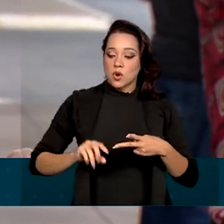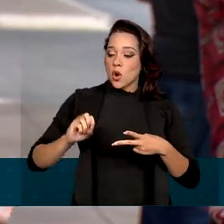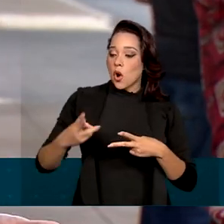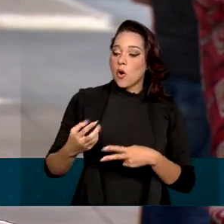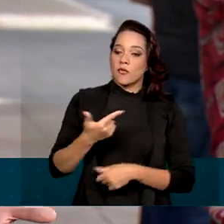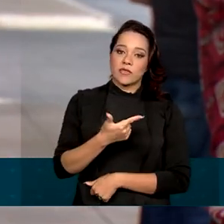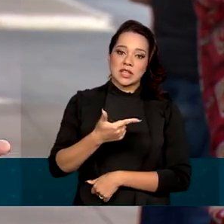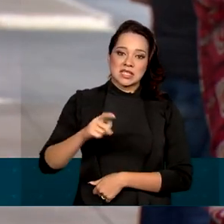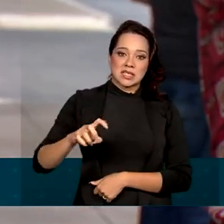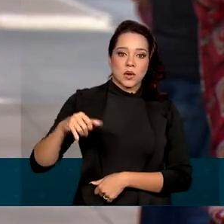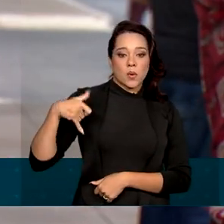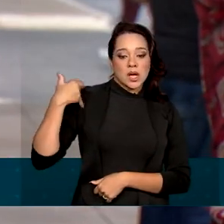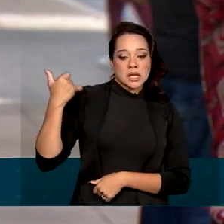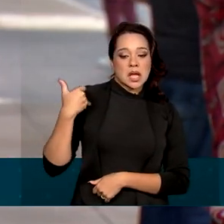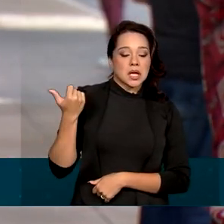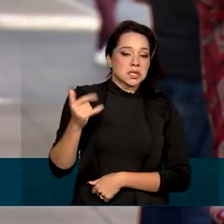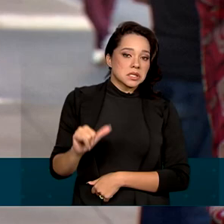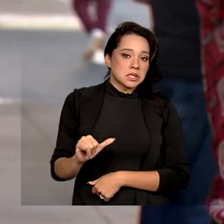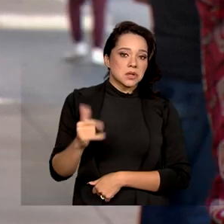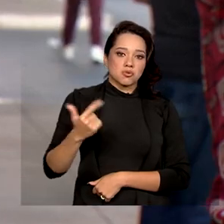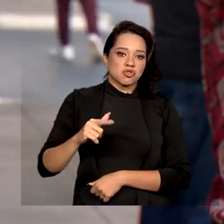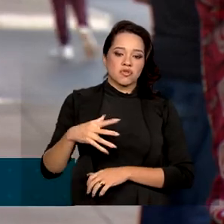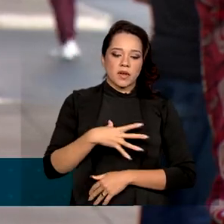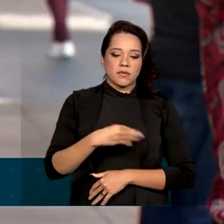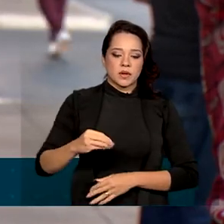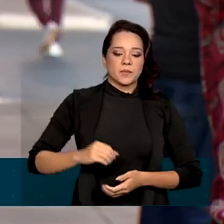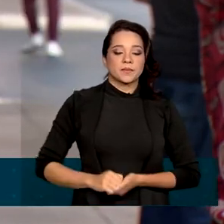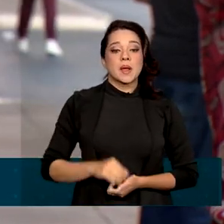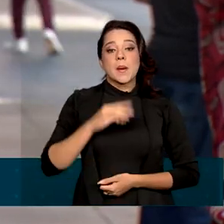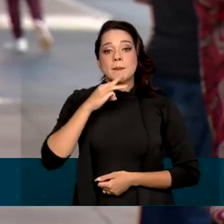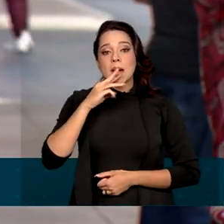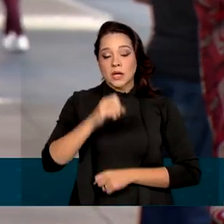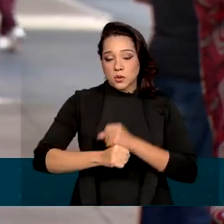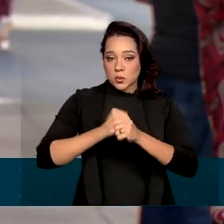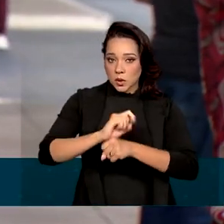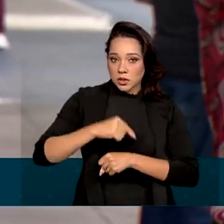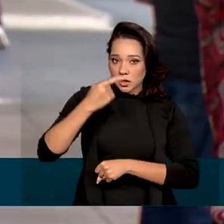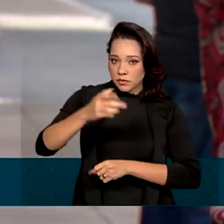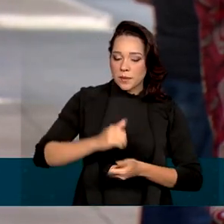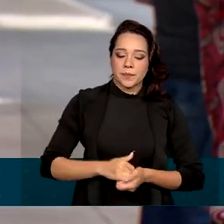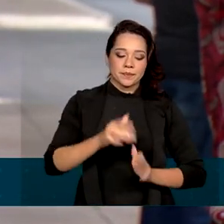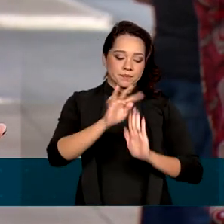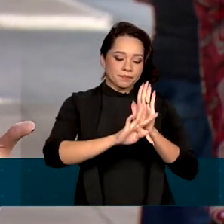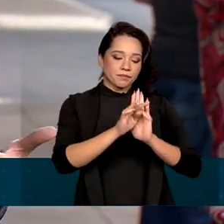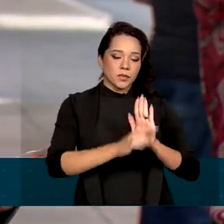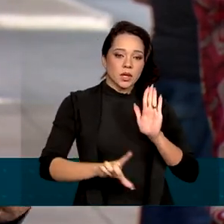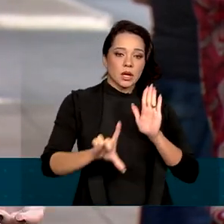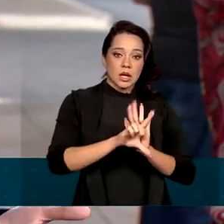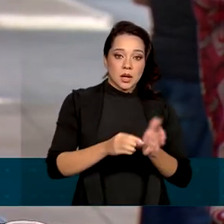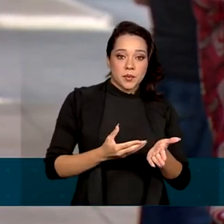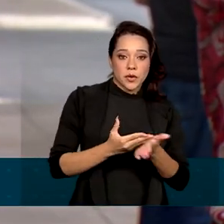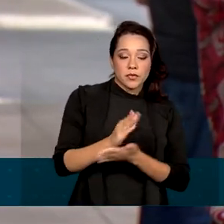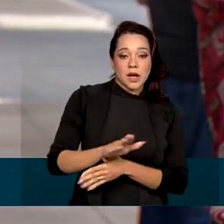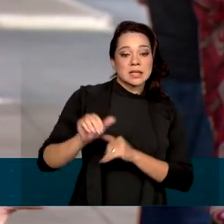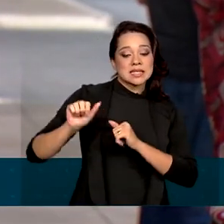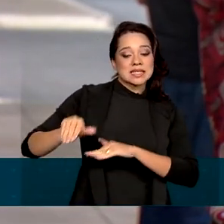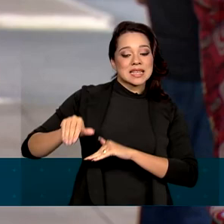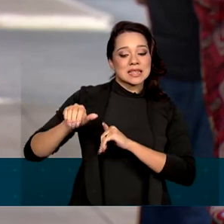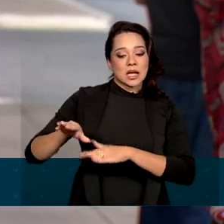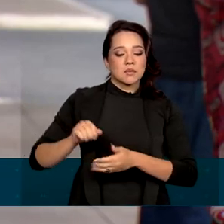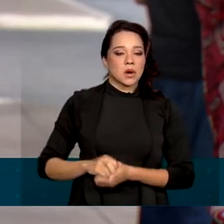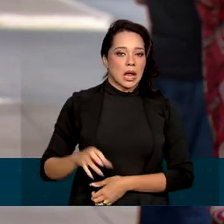25 anos se não tiver filhos a partir de março do ano que vem pelo texto de uma lei sancionada em setembro